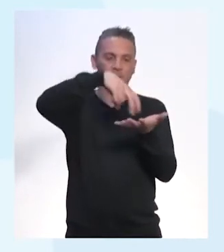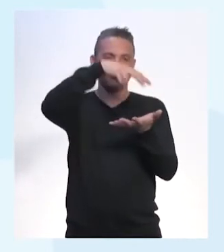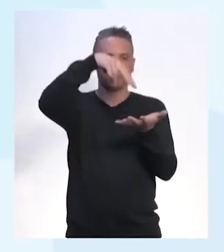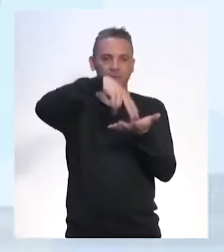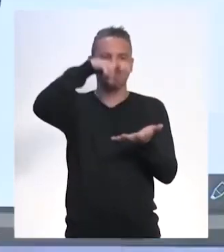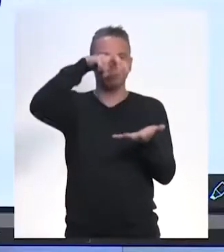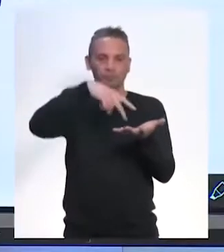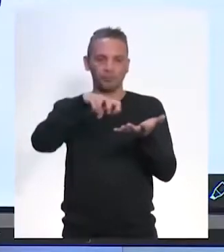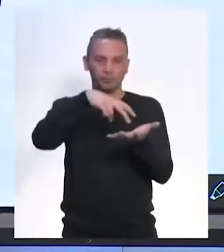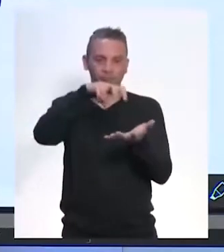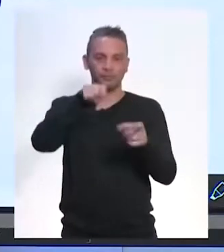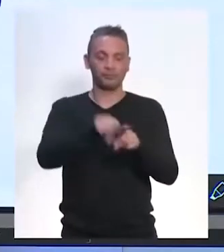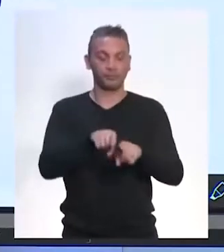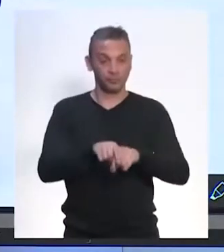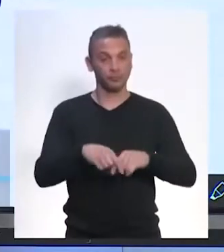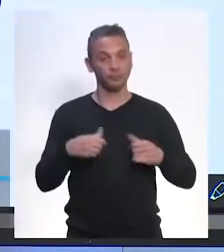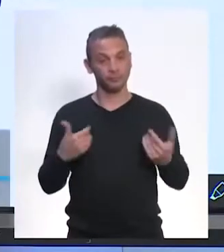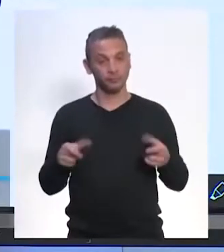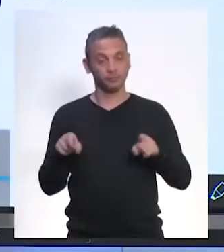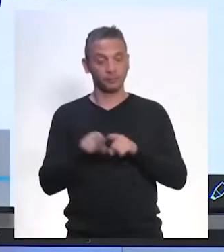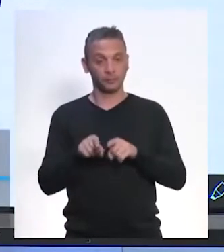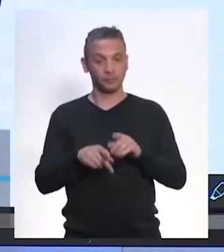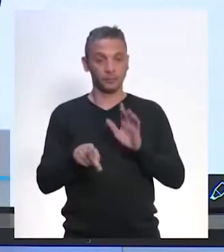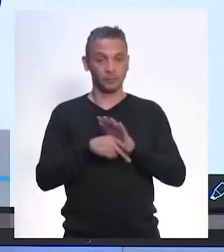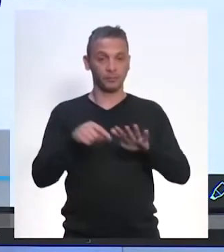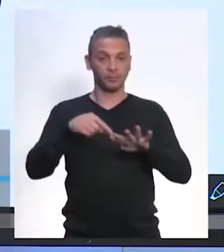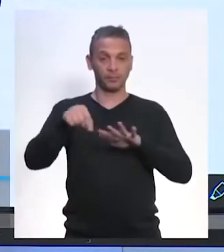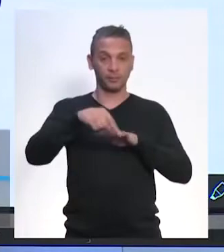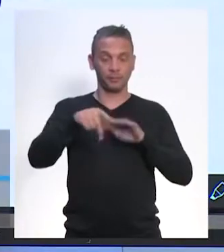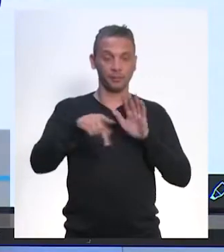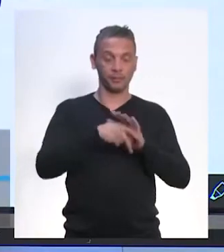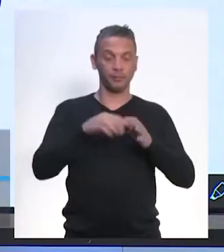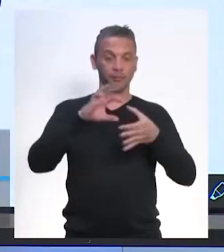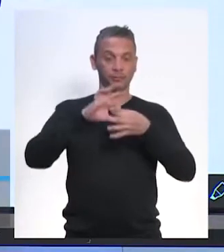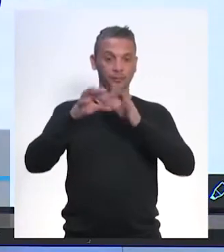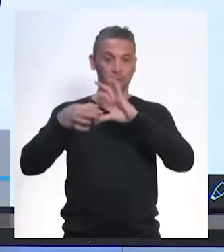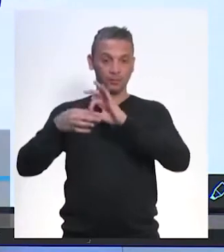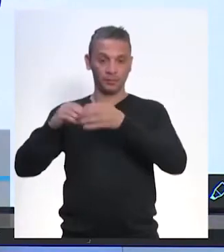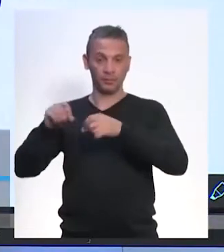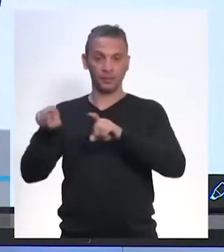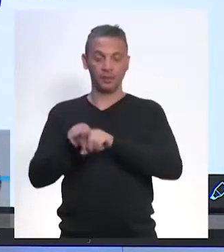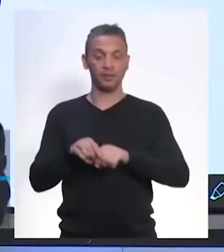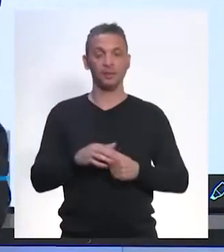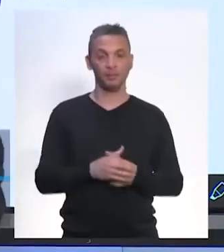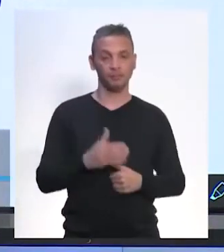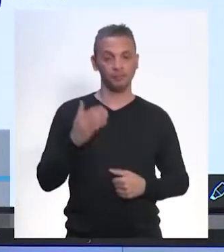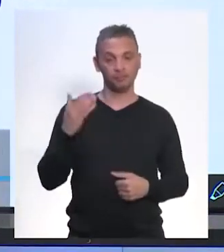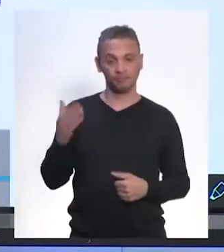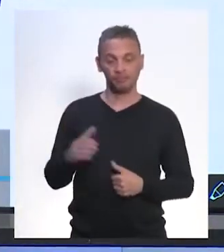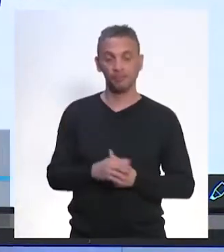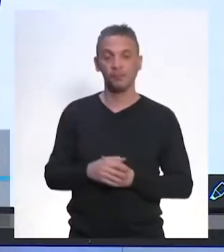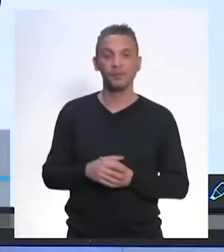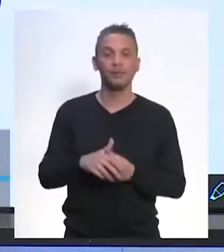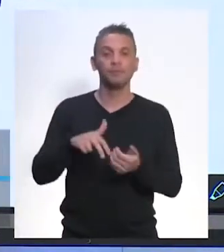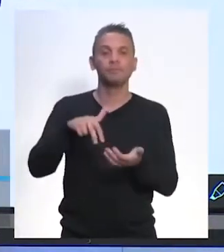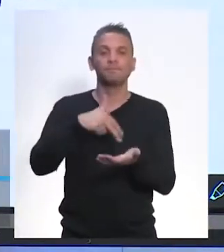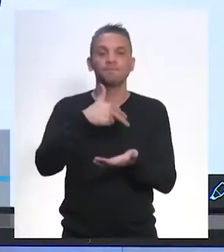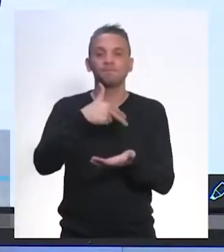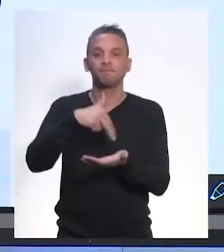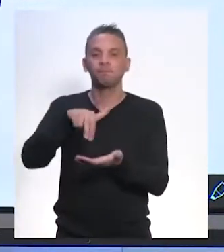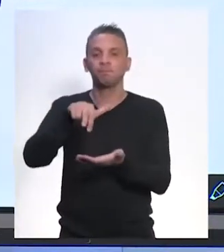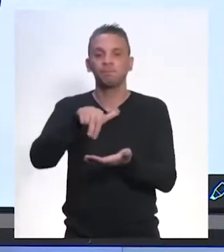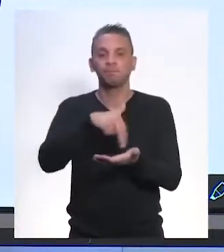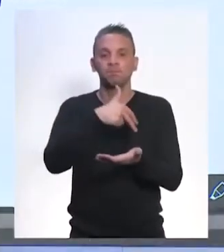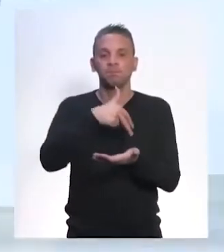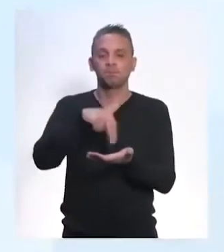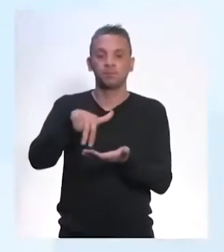de solo mesmo, tá? Sendo até uma modalidade olímpica, inclusive, tá? E nós temos aí as danças de salão, né? Aí